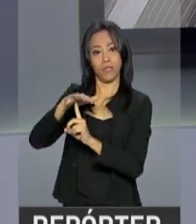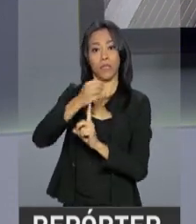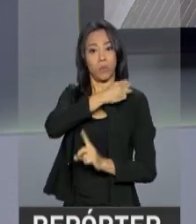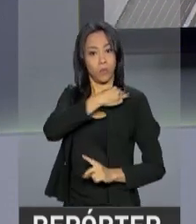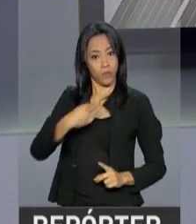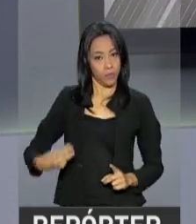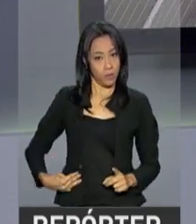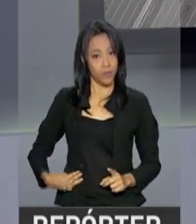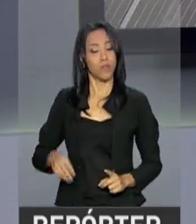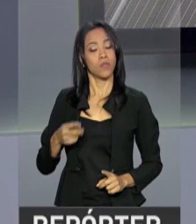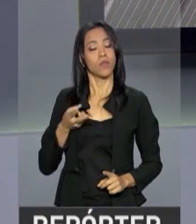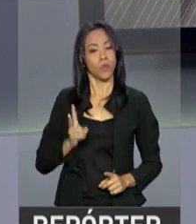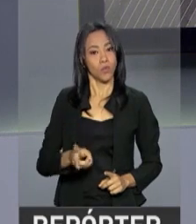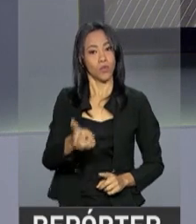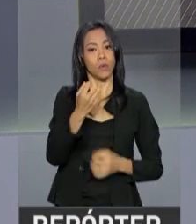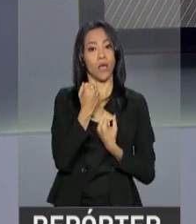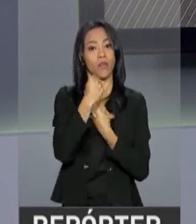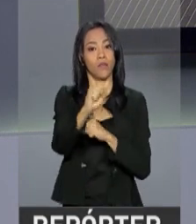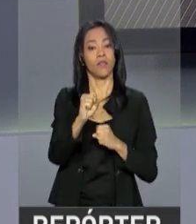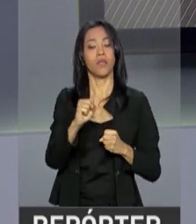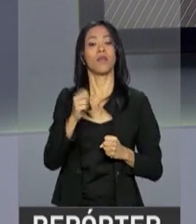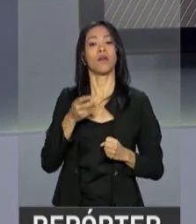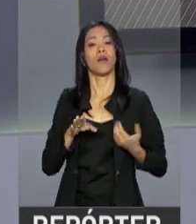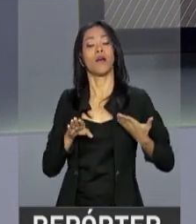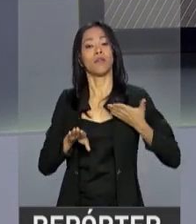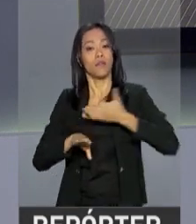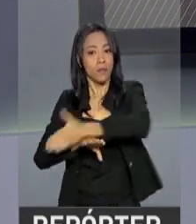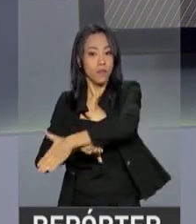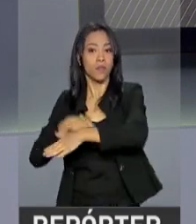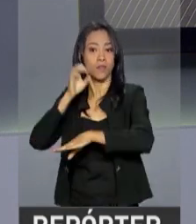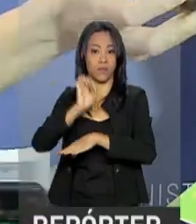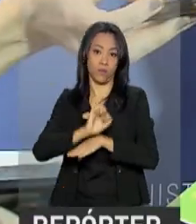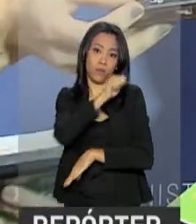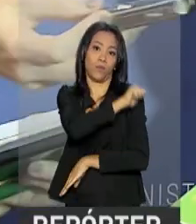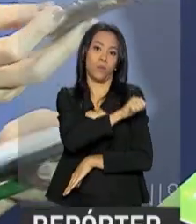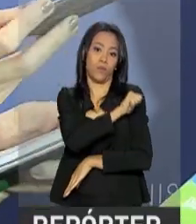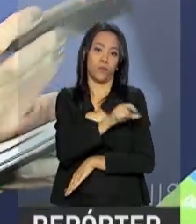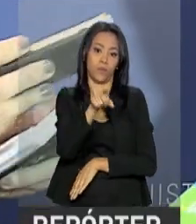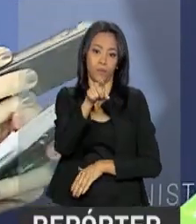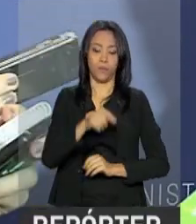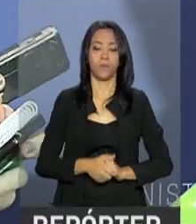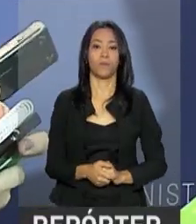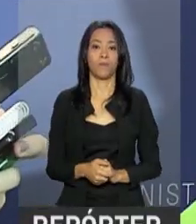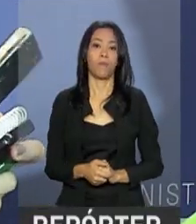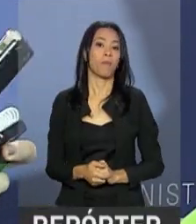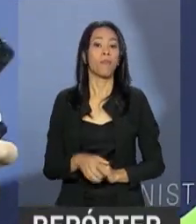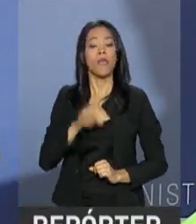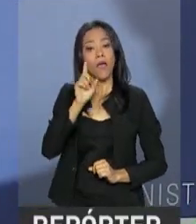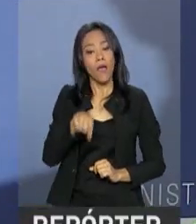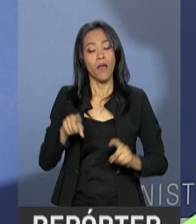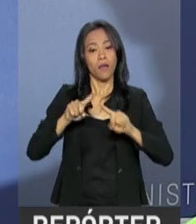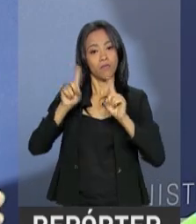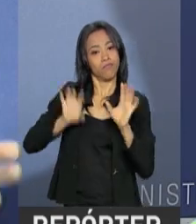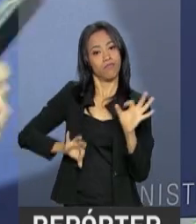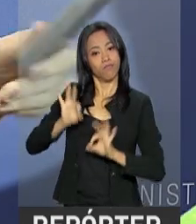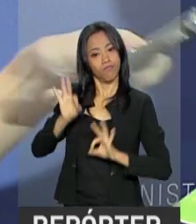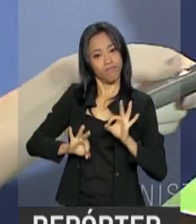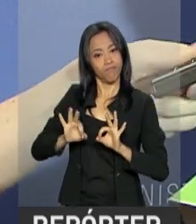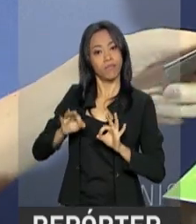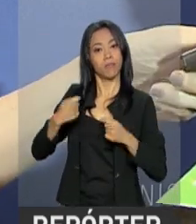a continuidade da intervenção federal no rio de janeiro esse é um planejamento que precisa ter